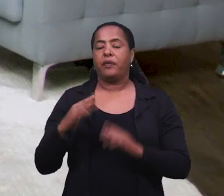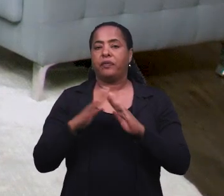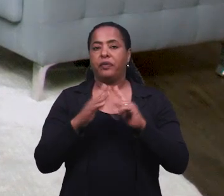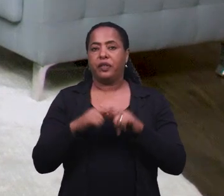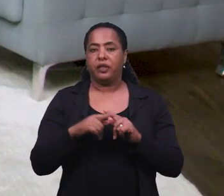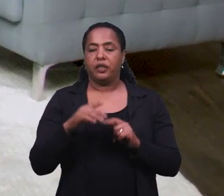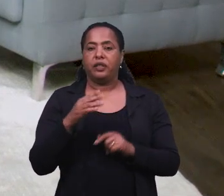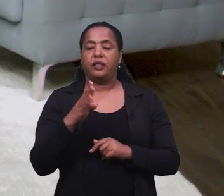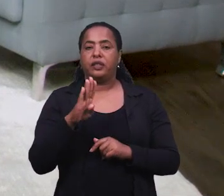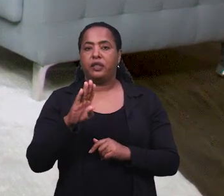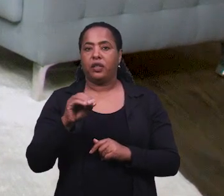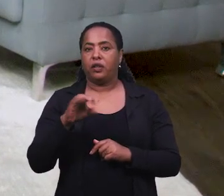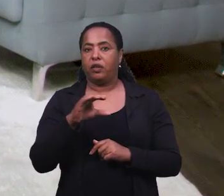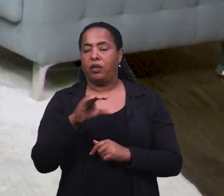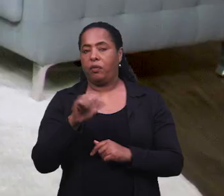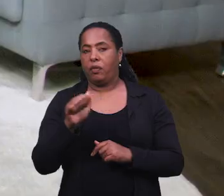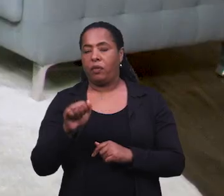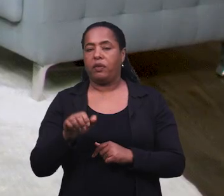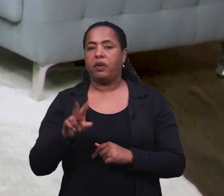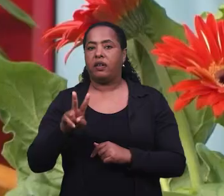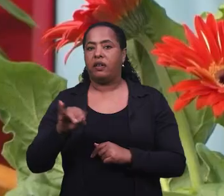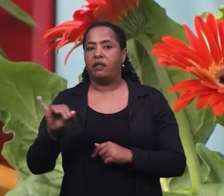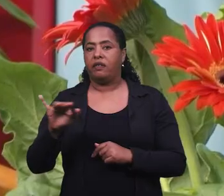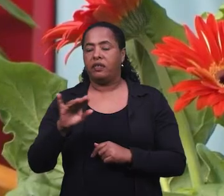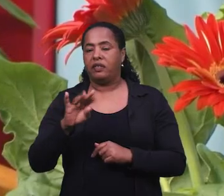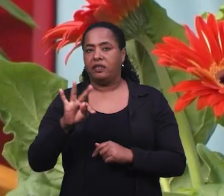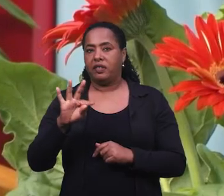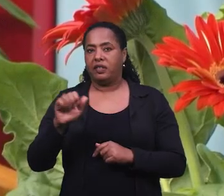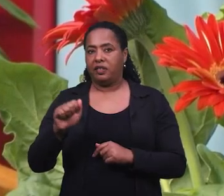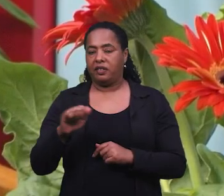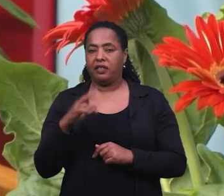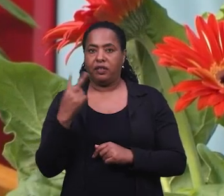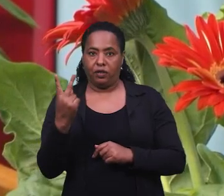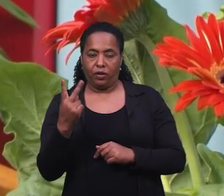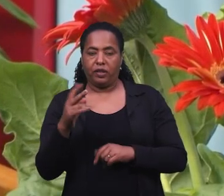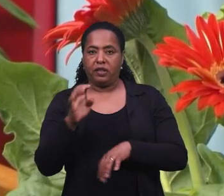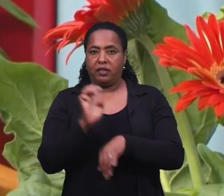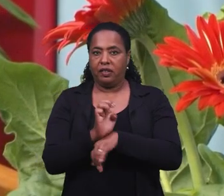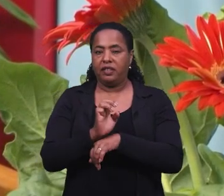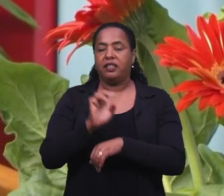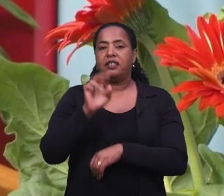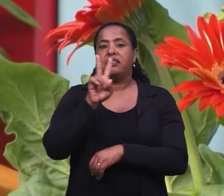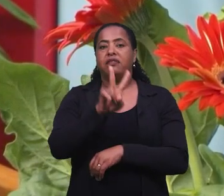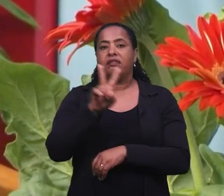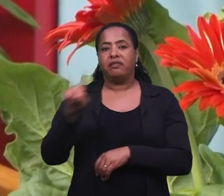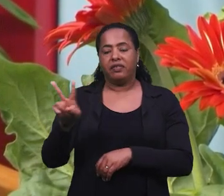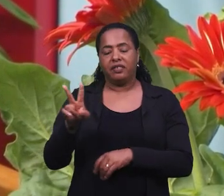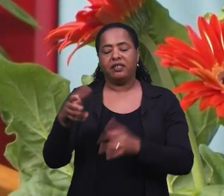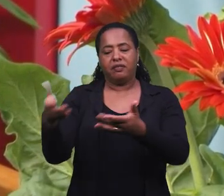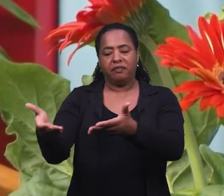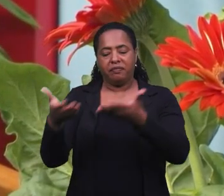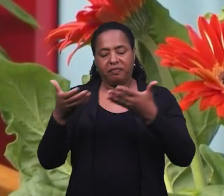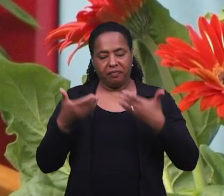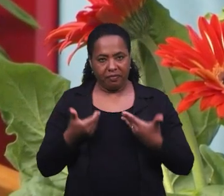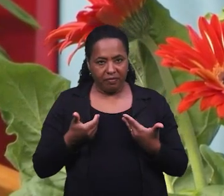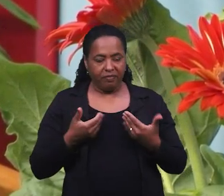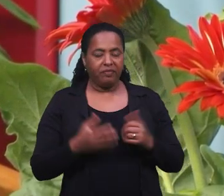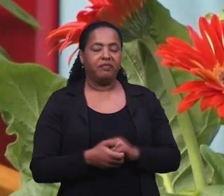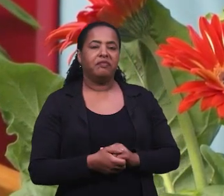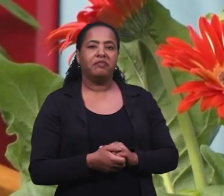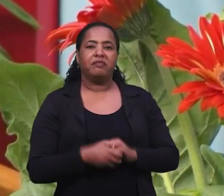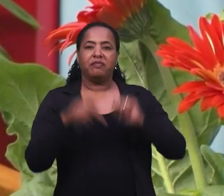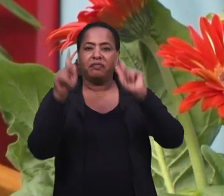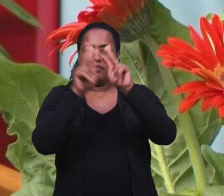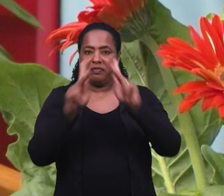Santo. Seja muito bem-vindo, pastor Gedair Ferreira. A paz do Senhor, pastor Abel, a paz do Senhor também o pastor Eduardo, e